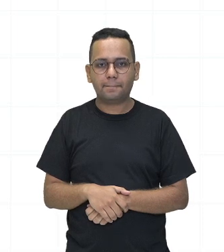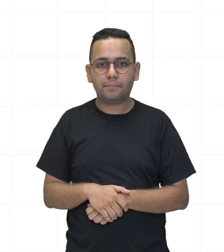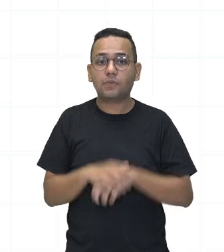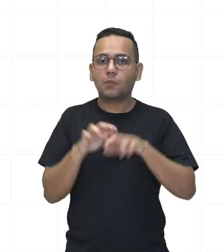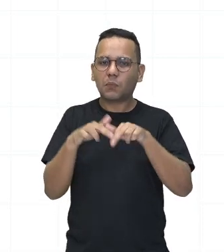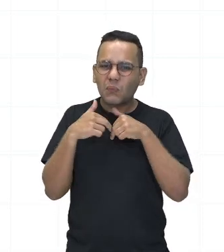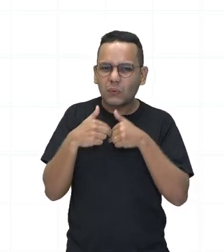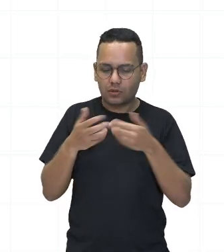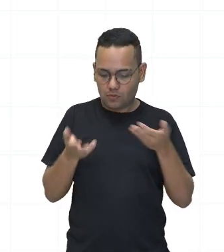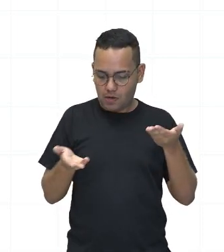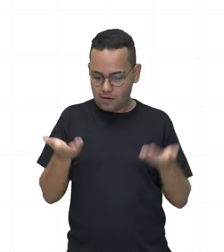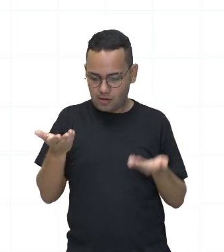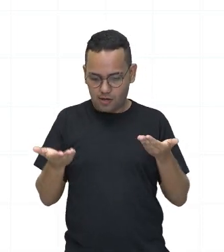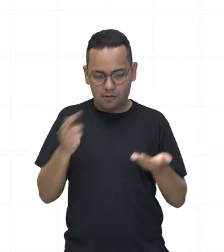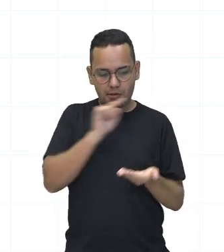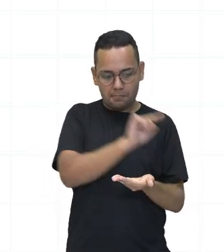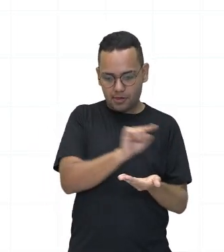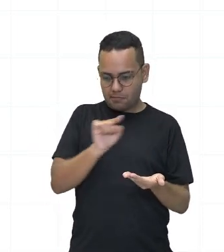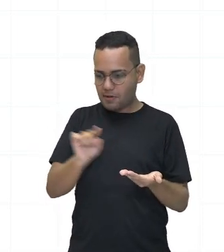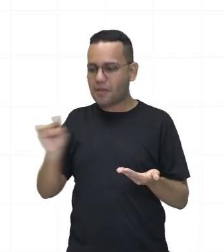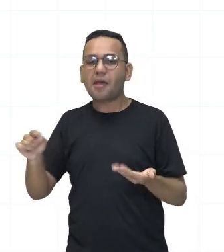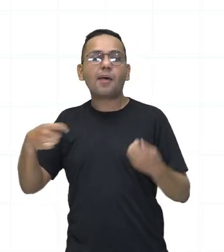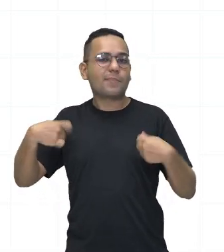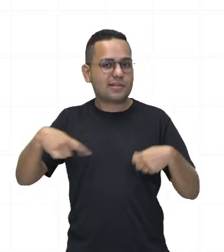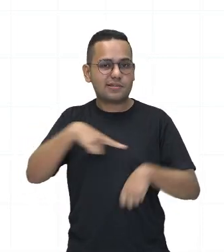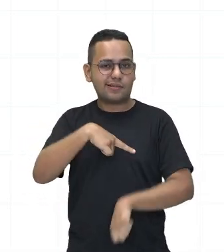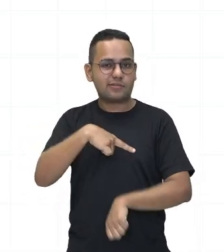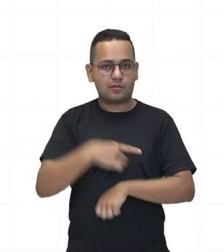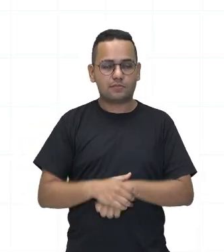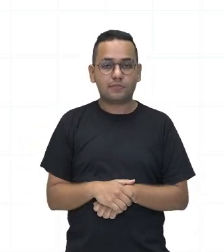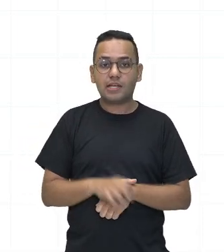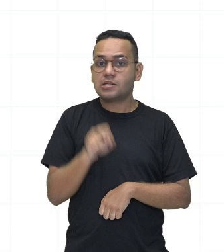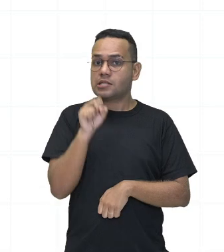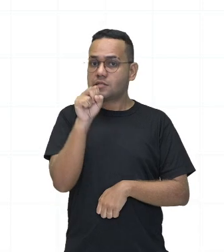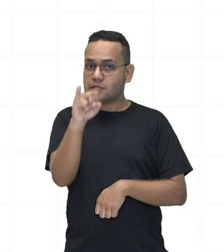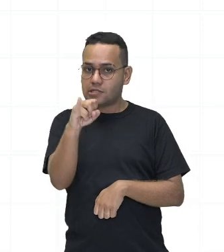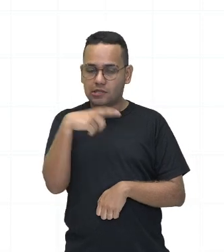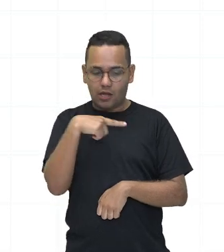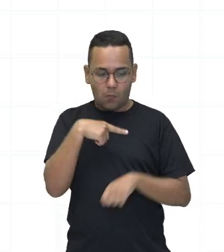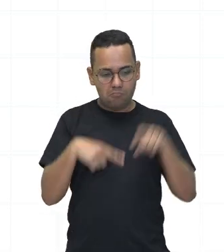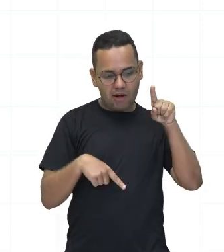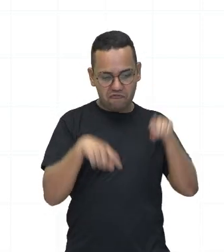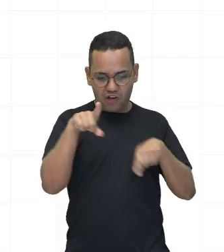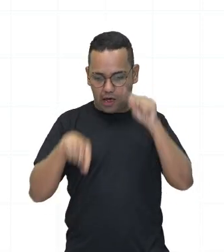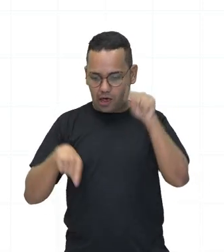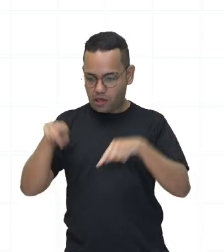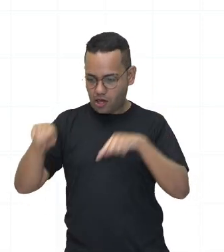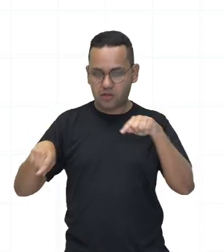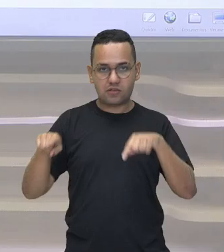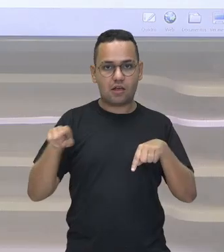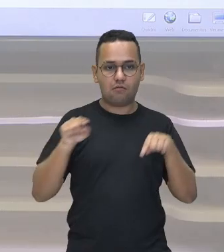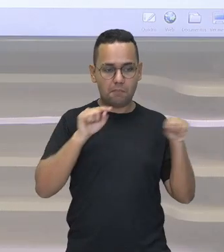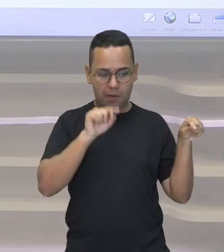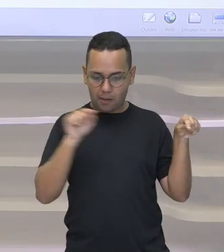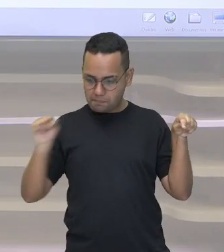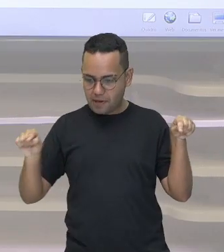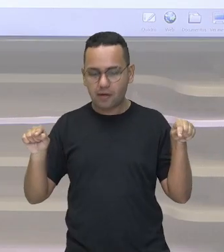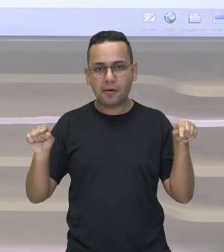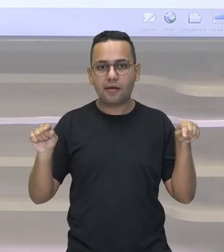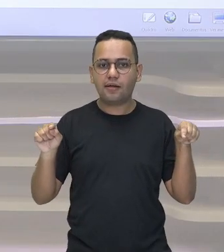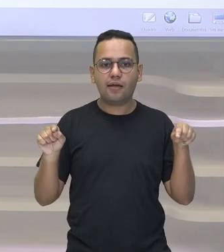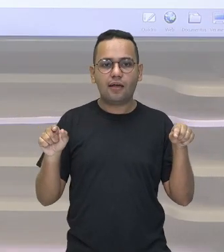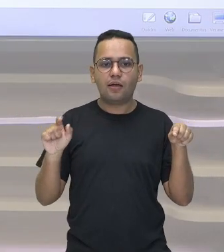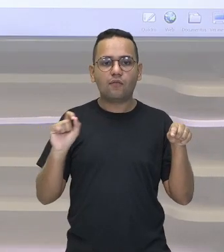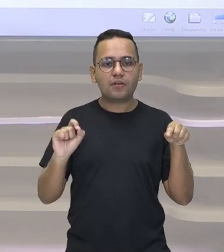ser mantido, porque se houver algum desequilíbrio, nós vamos perder essa